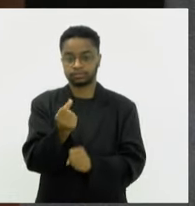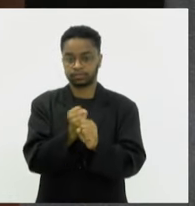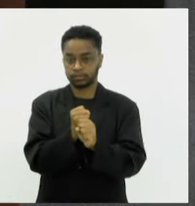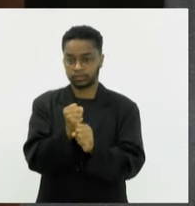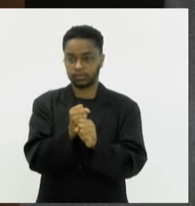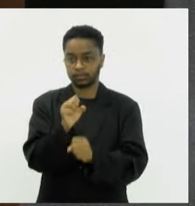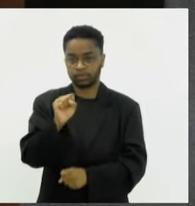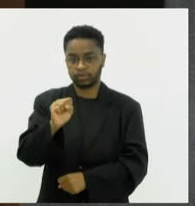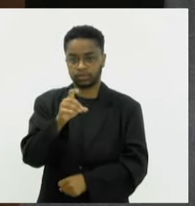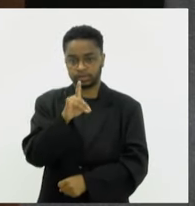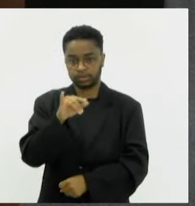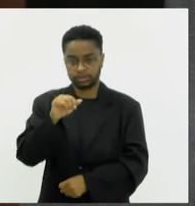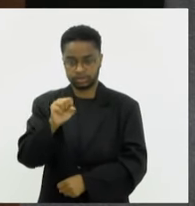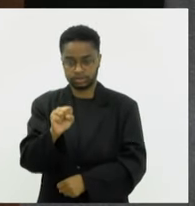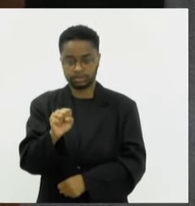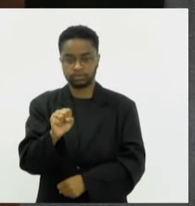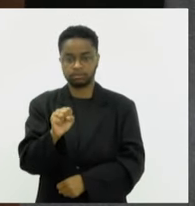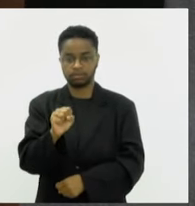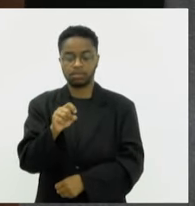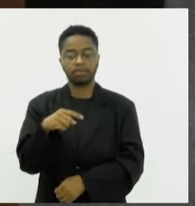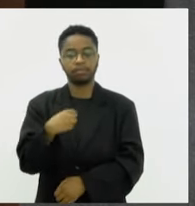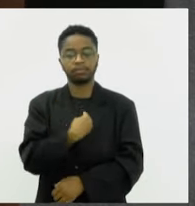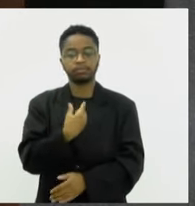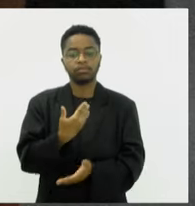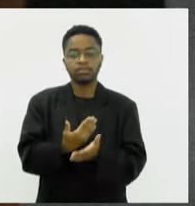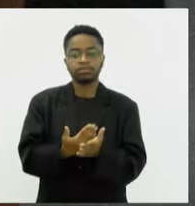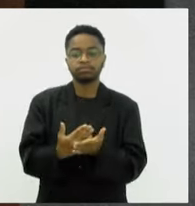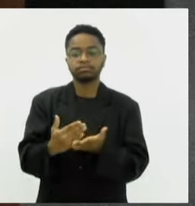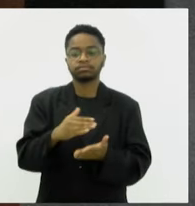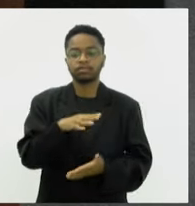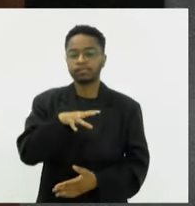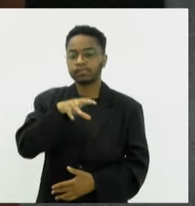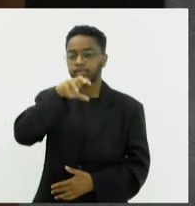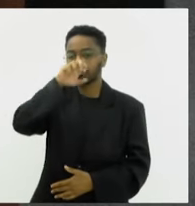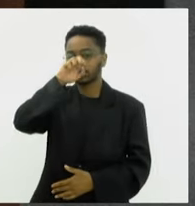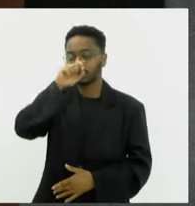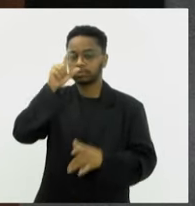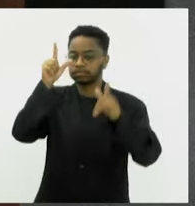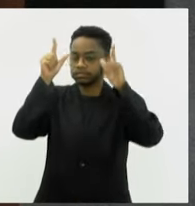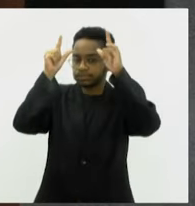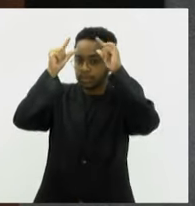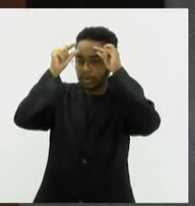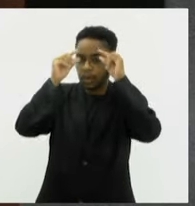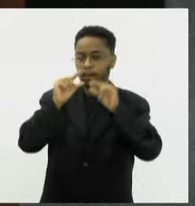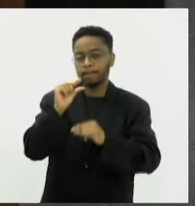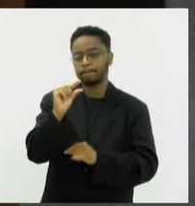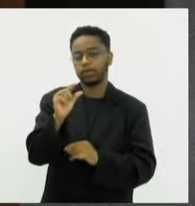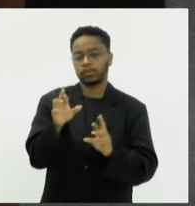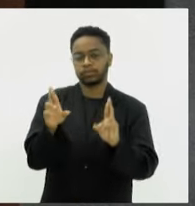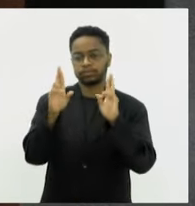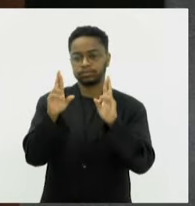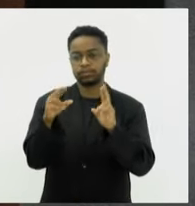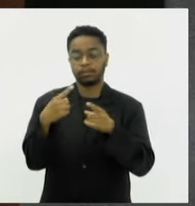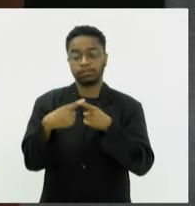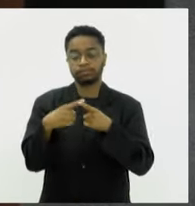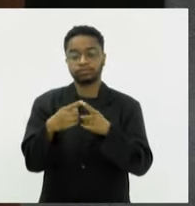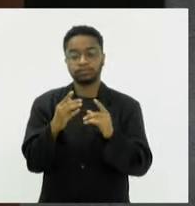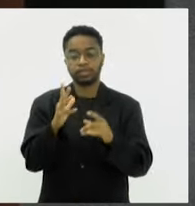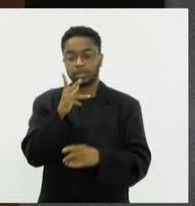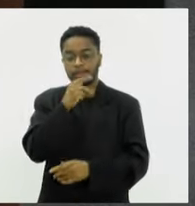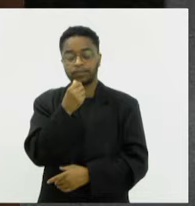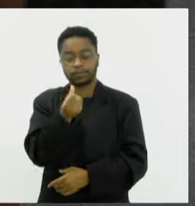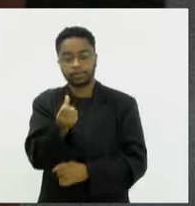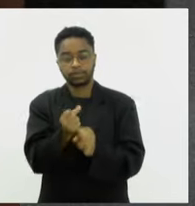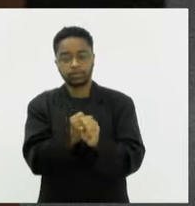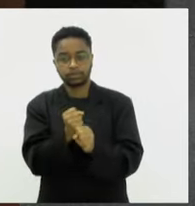6 anos e 8 dias para que começássemos a respirar um afago de esperança, Josimar. Foram 6 anos e 8 dias